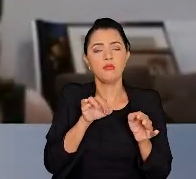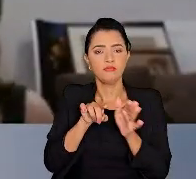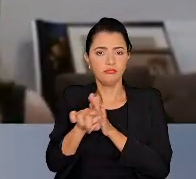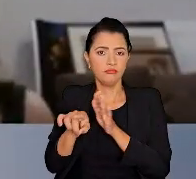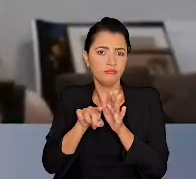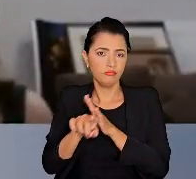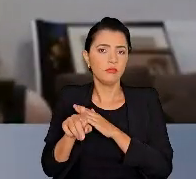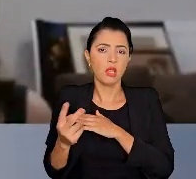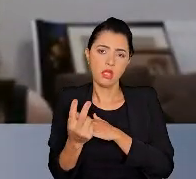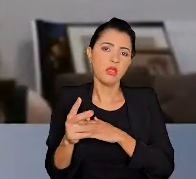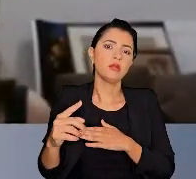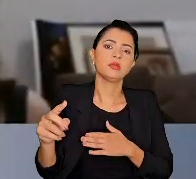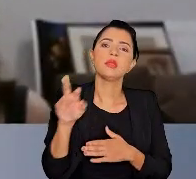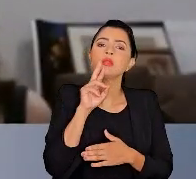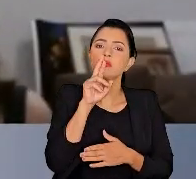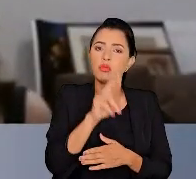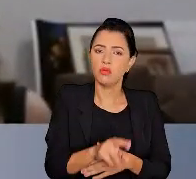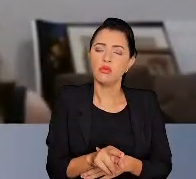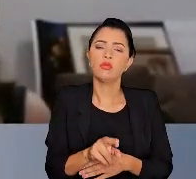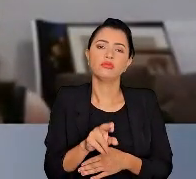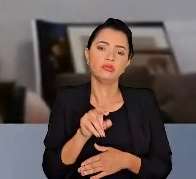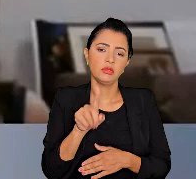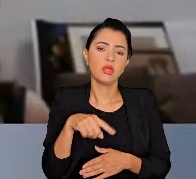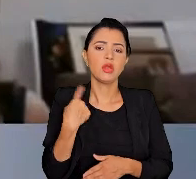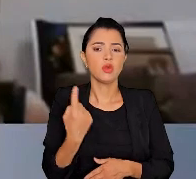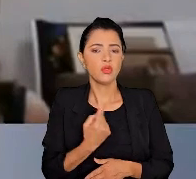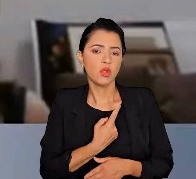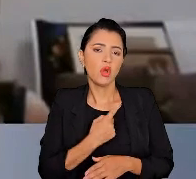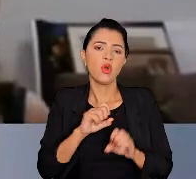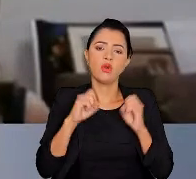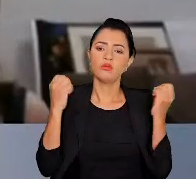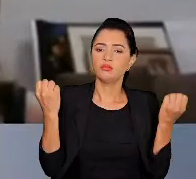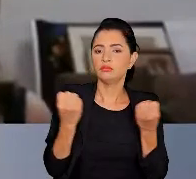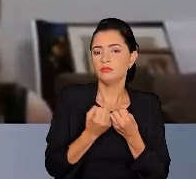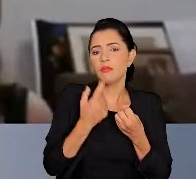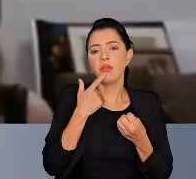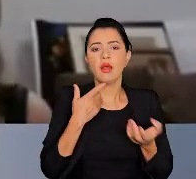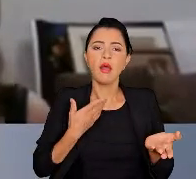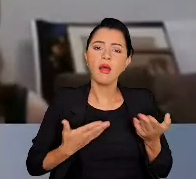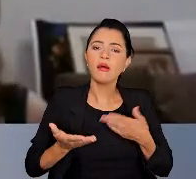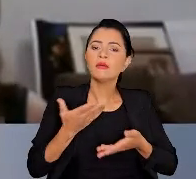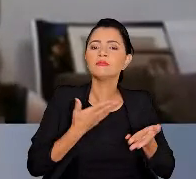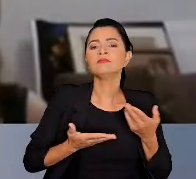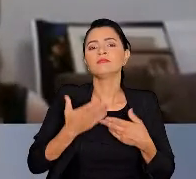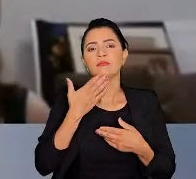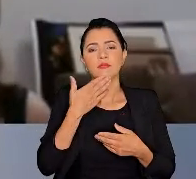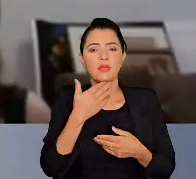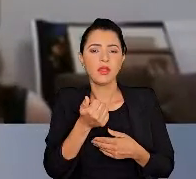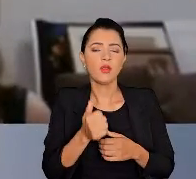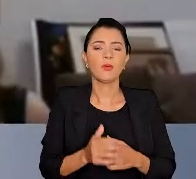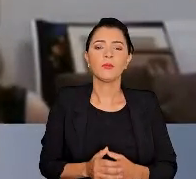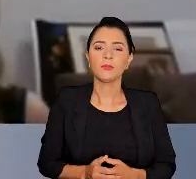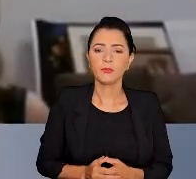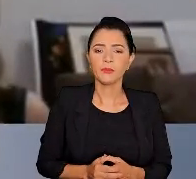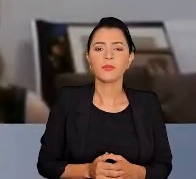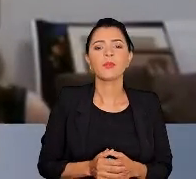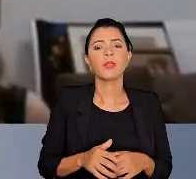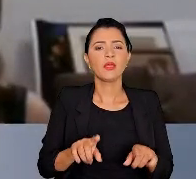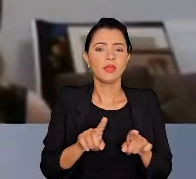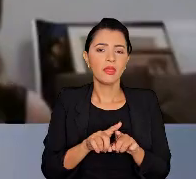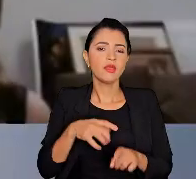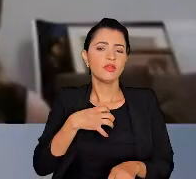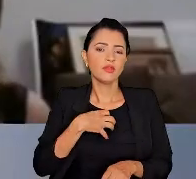convidados, e isso, obviamente, torna o nosso webinário muito mais dinâmico e muito mais construtivo, de modo